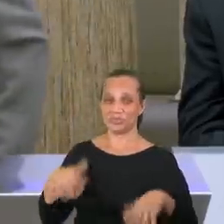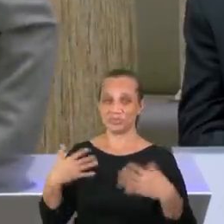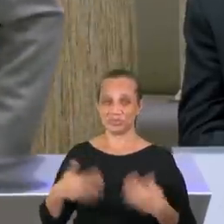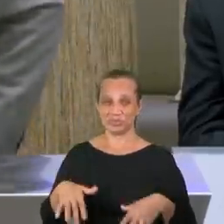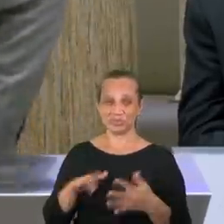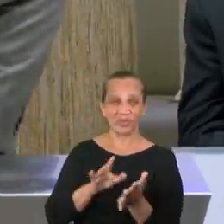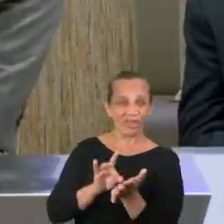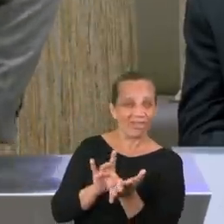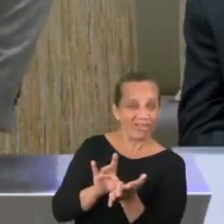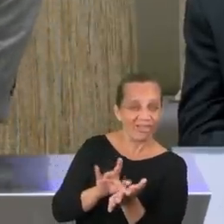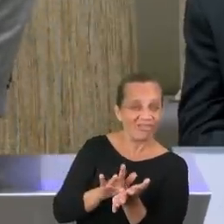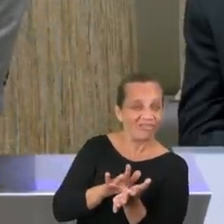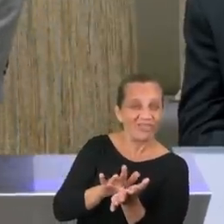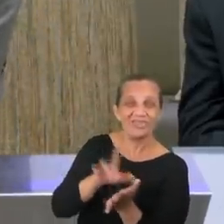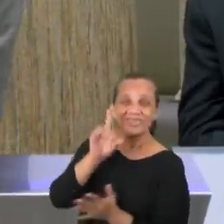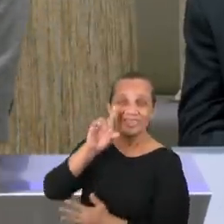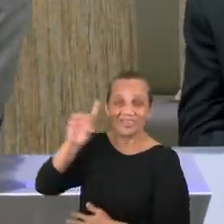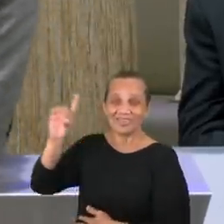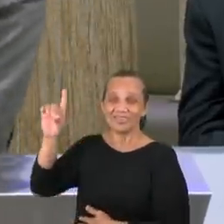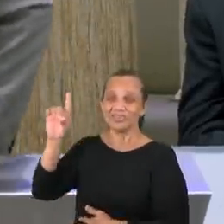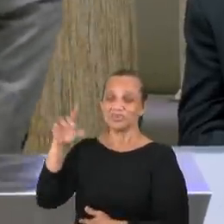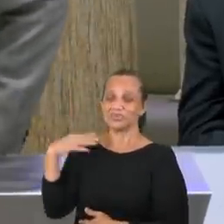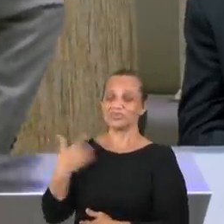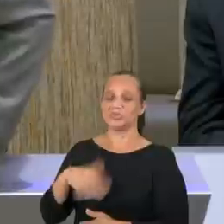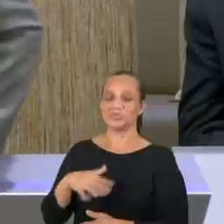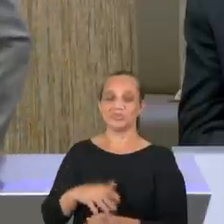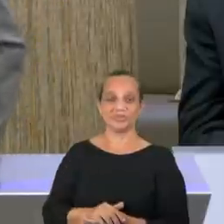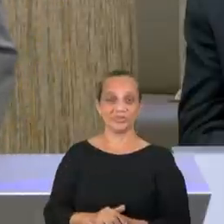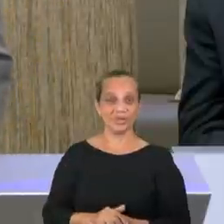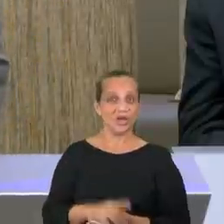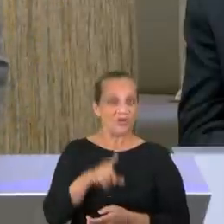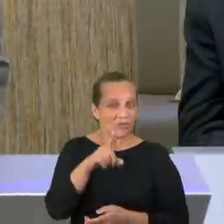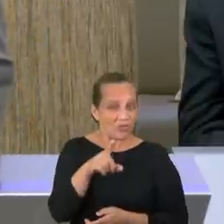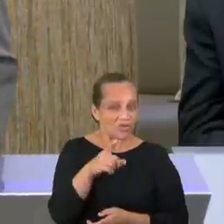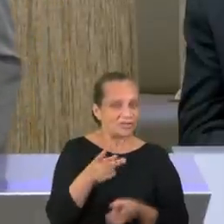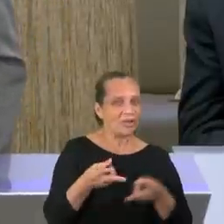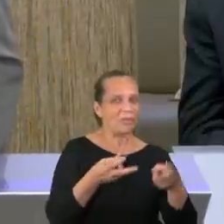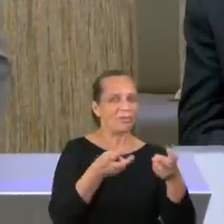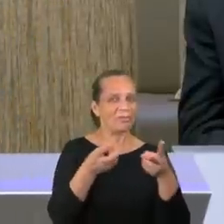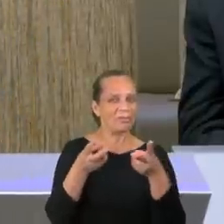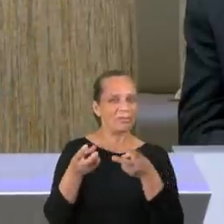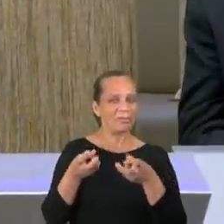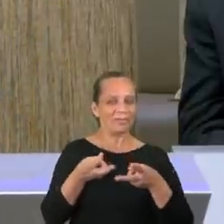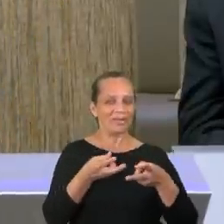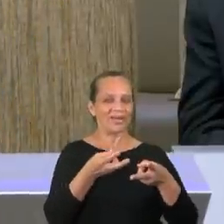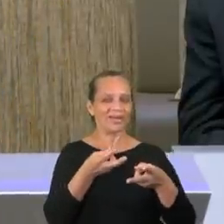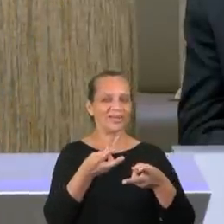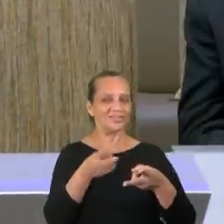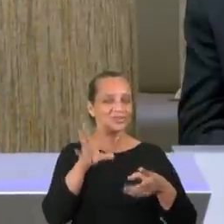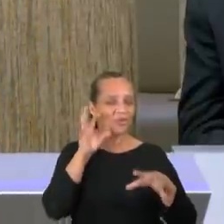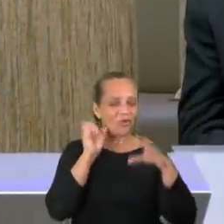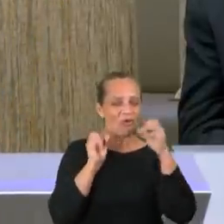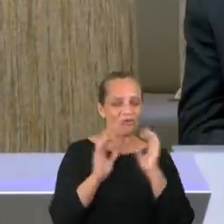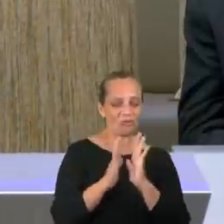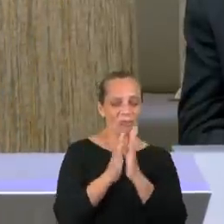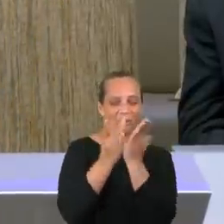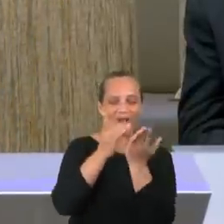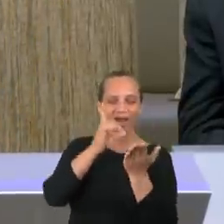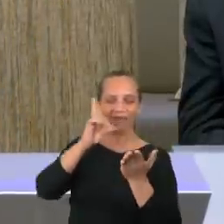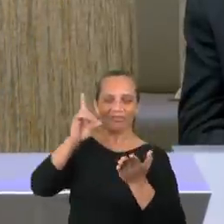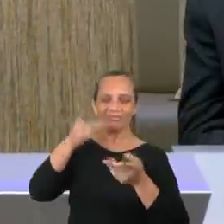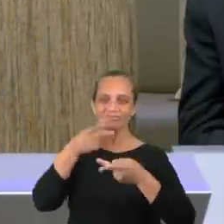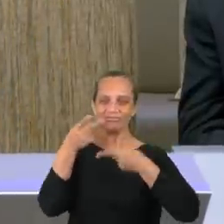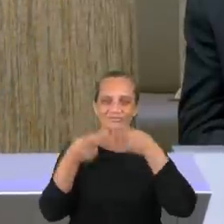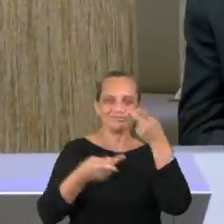tapear Deus. Aí você está ouvindo a palavra de Deus nessa noite.